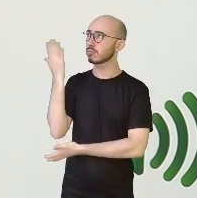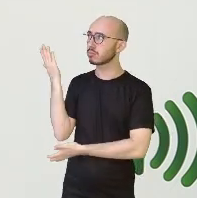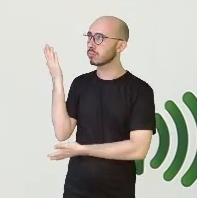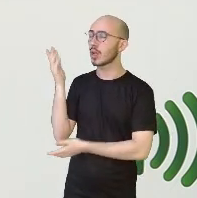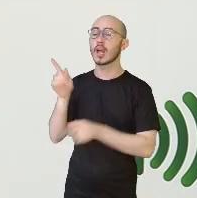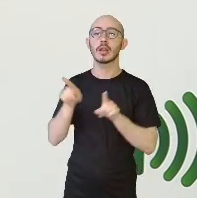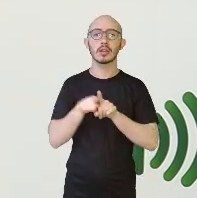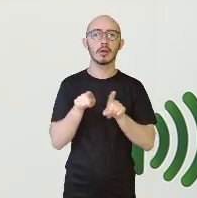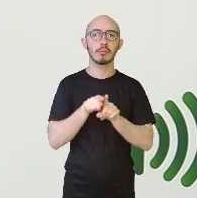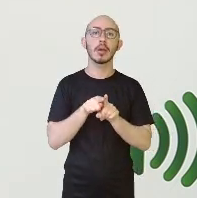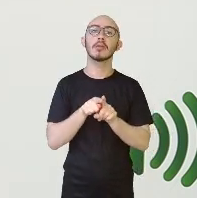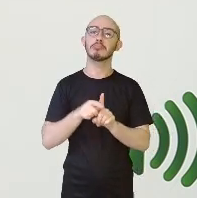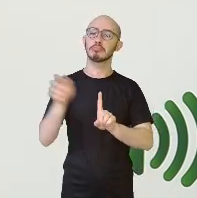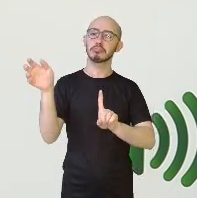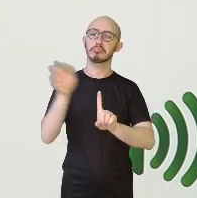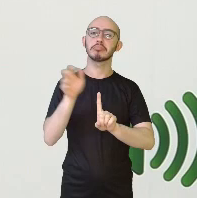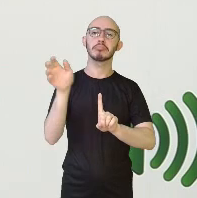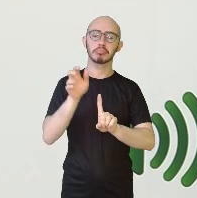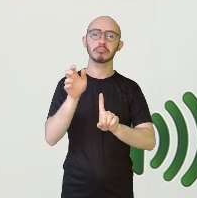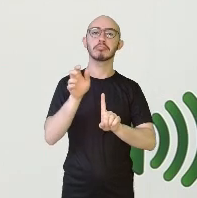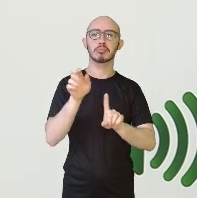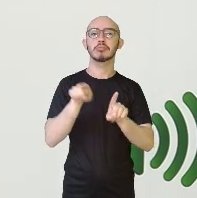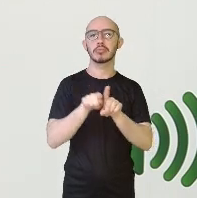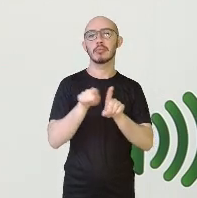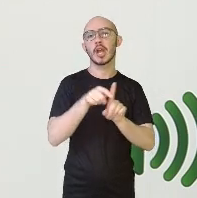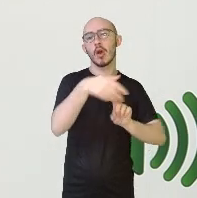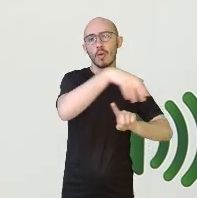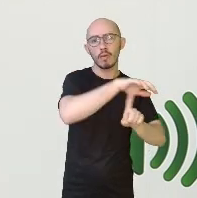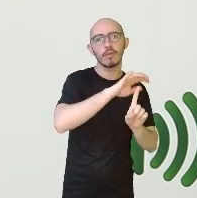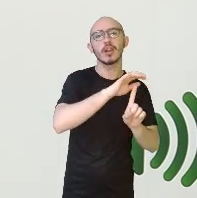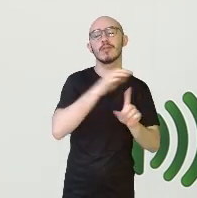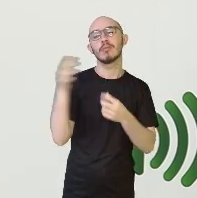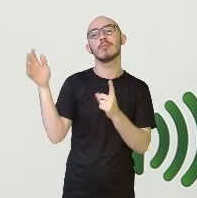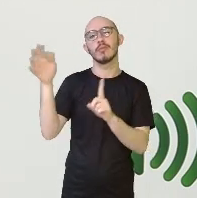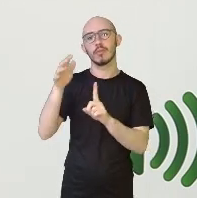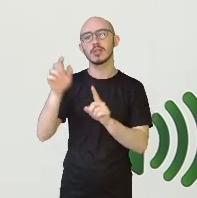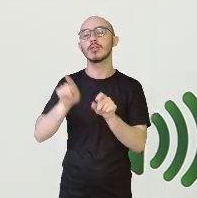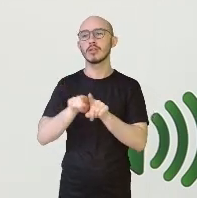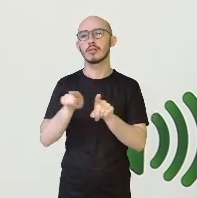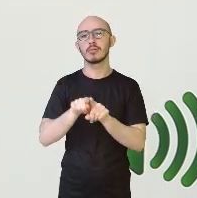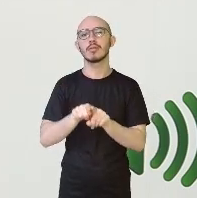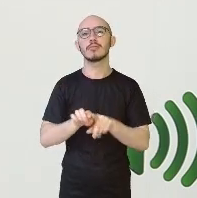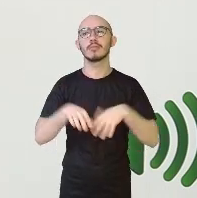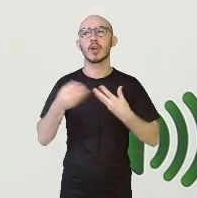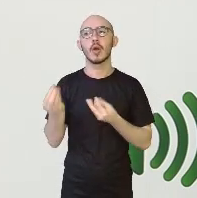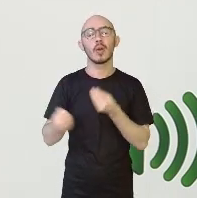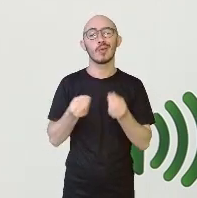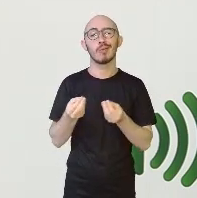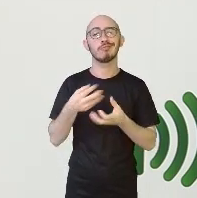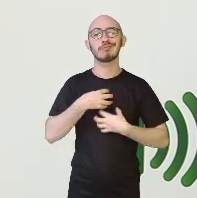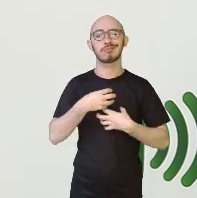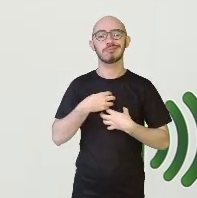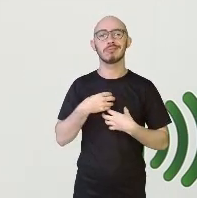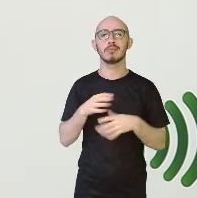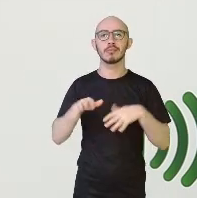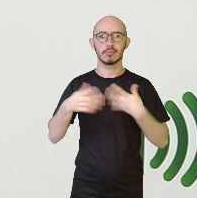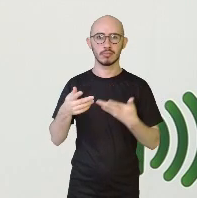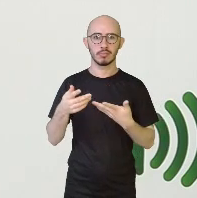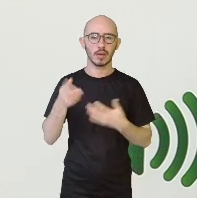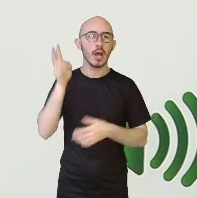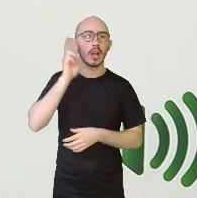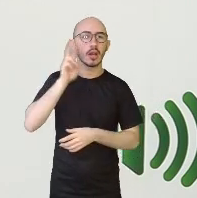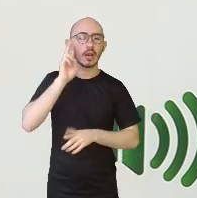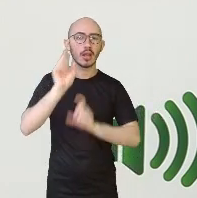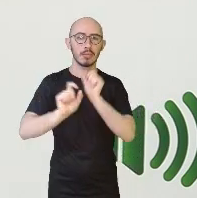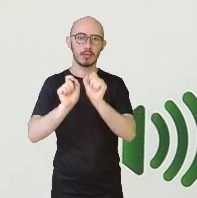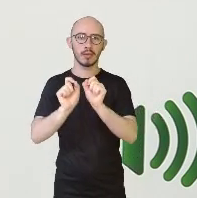também influenciou os passos do frevo, a forma como eles se apresentavam. Lembra que eu falei para vocês que as marchinhas ficavam